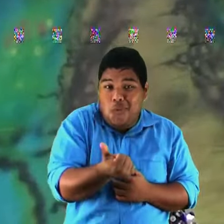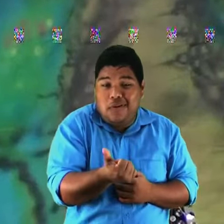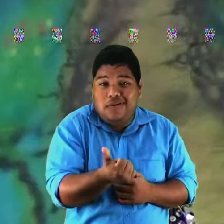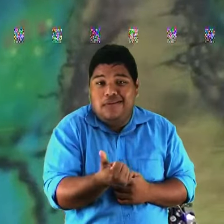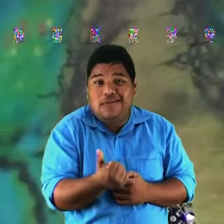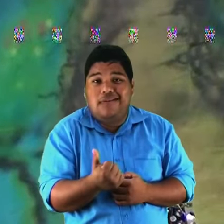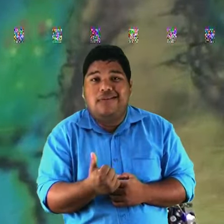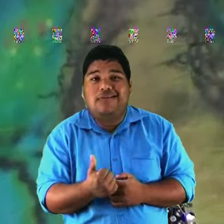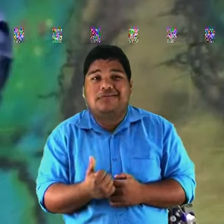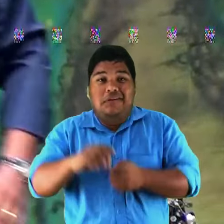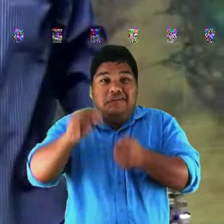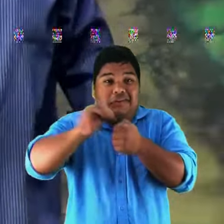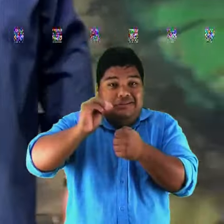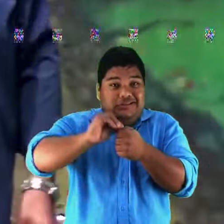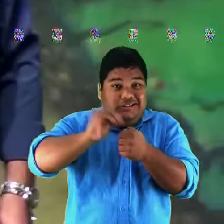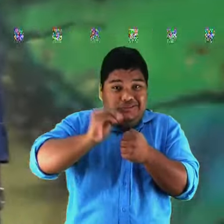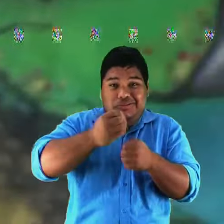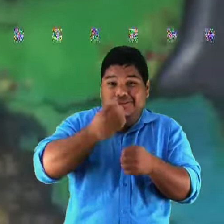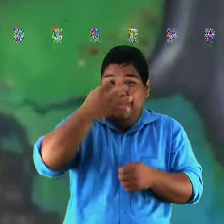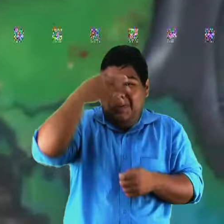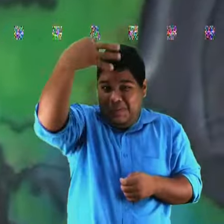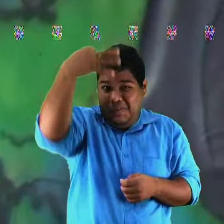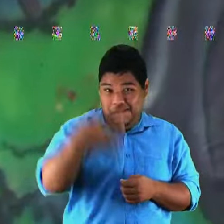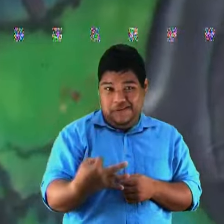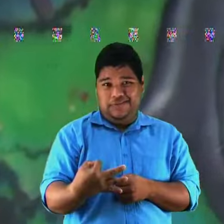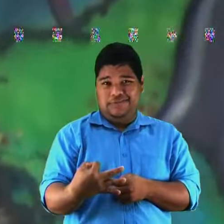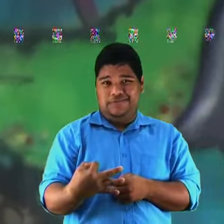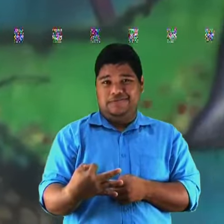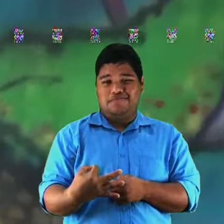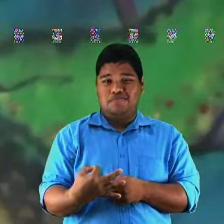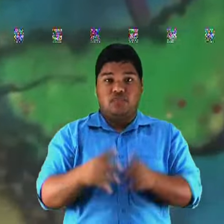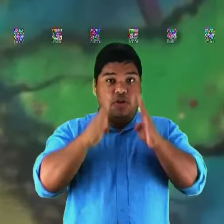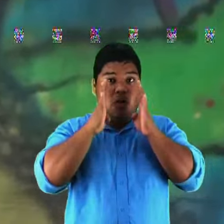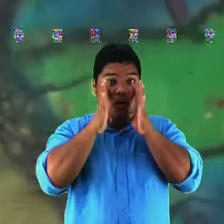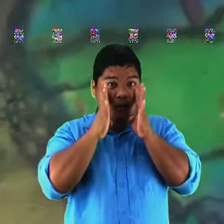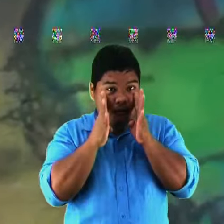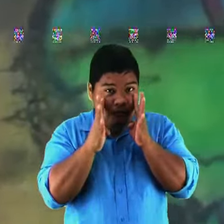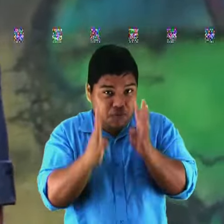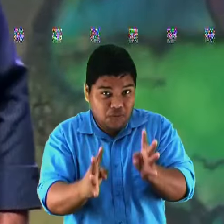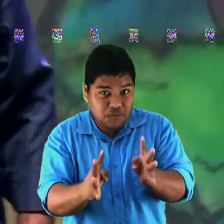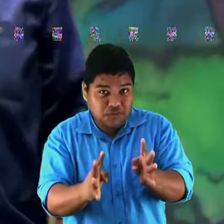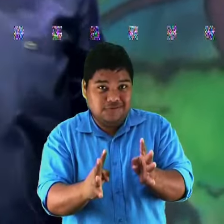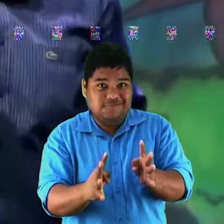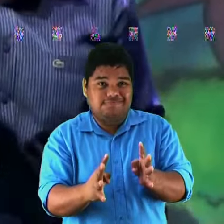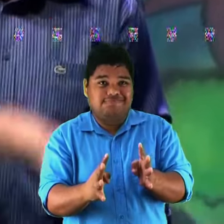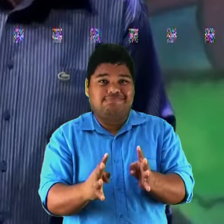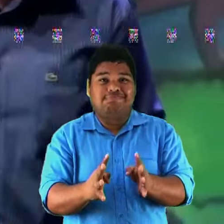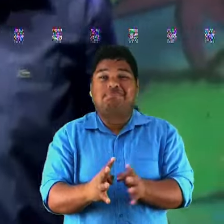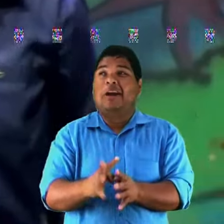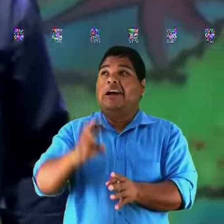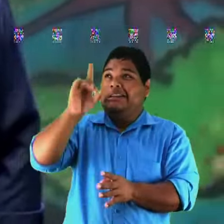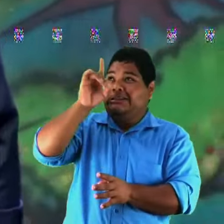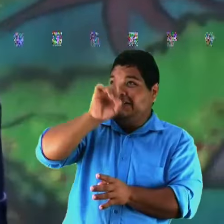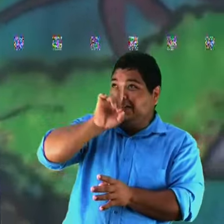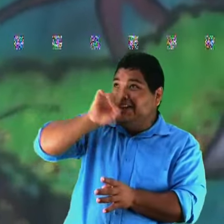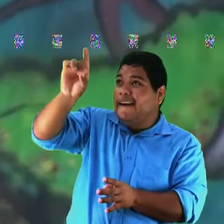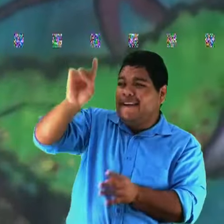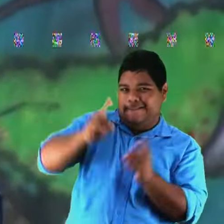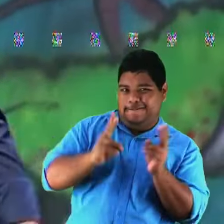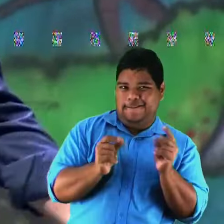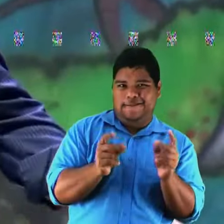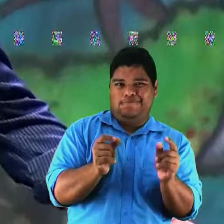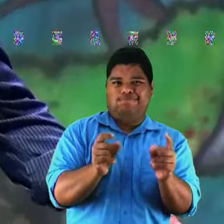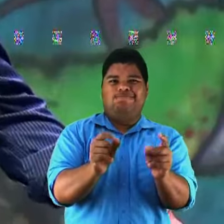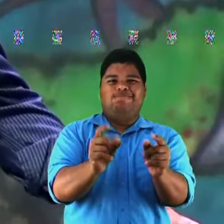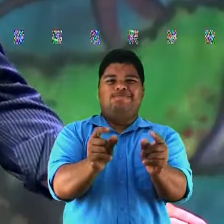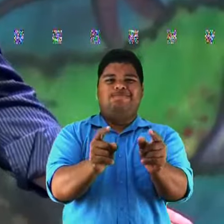são ações corretas. É um foco de vida que aponta para aquilo que é eterno.